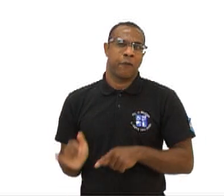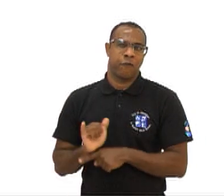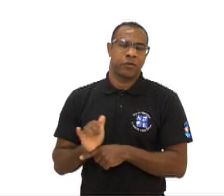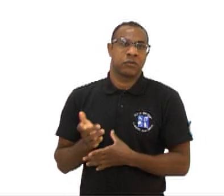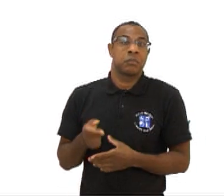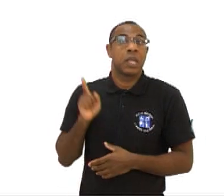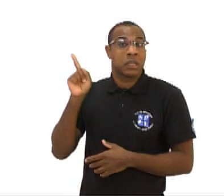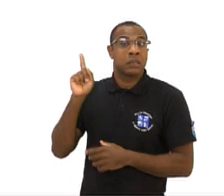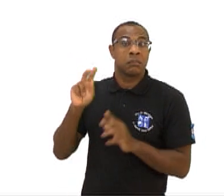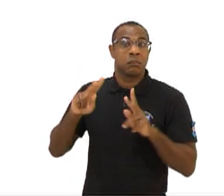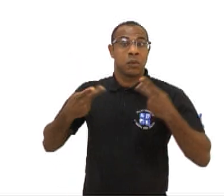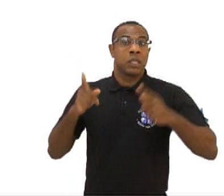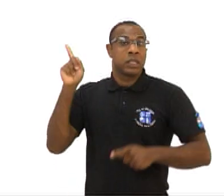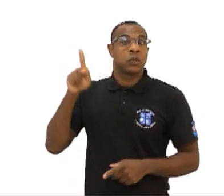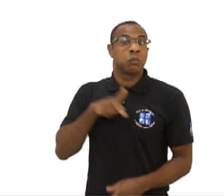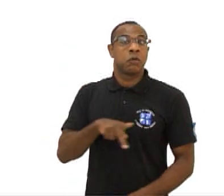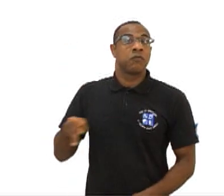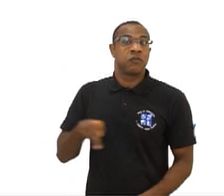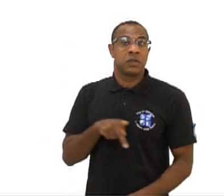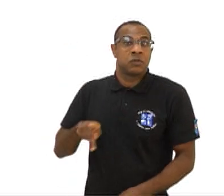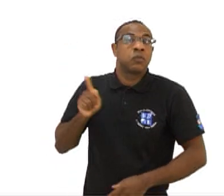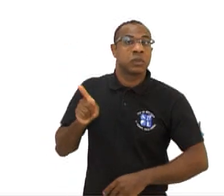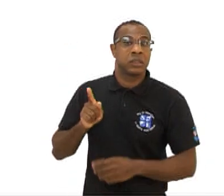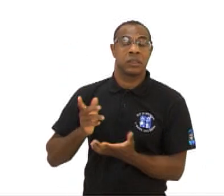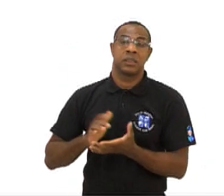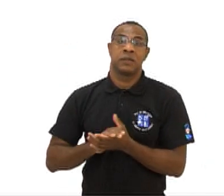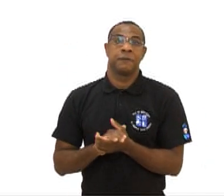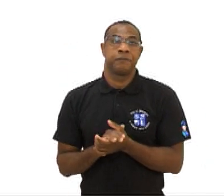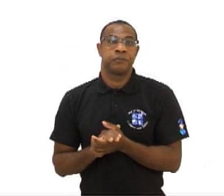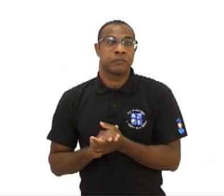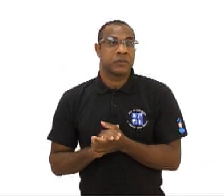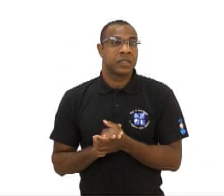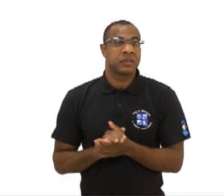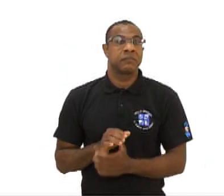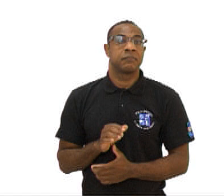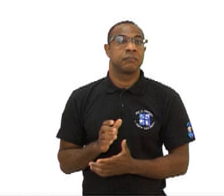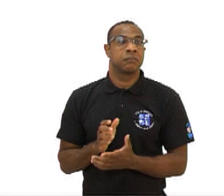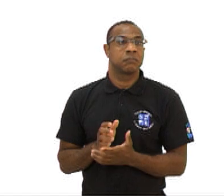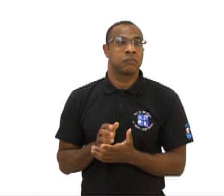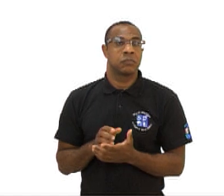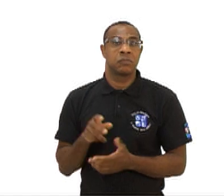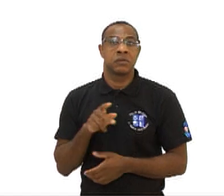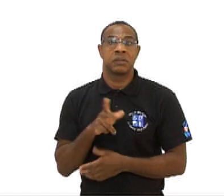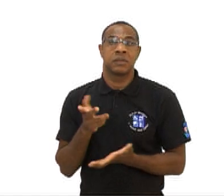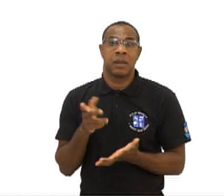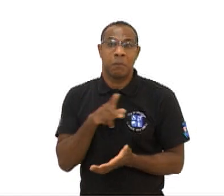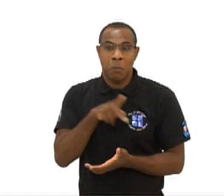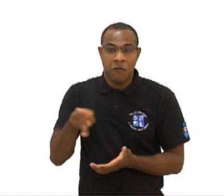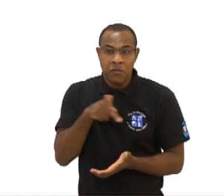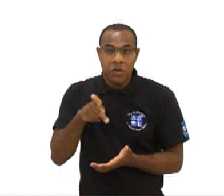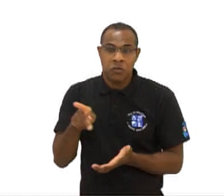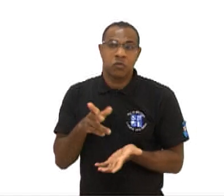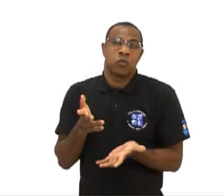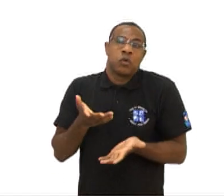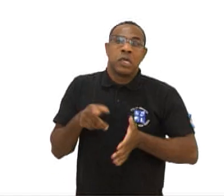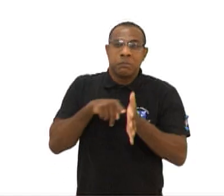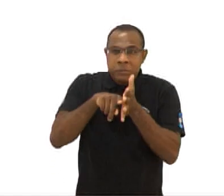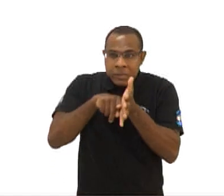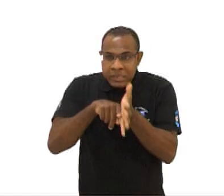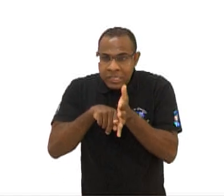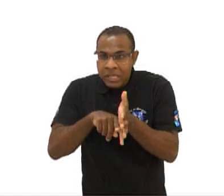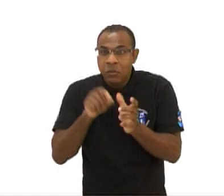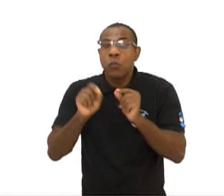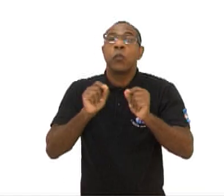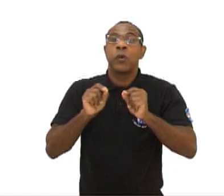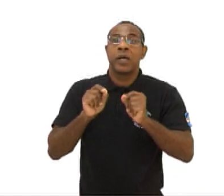Instituto Federal. Ele mostra essa experiência para vocês, né? Bem certinho. Porque a gente tem que entender que o